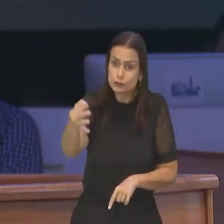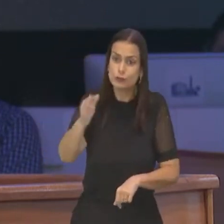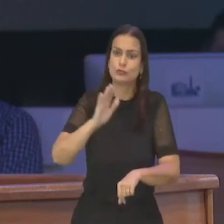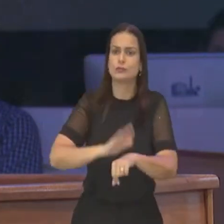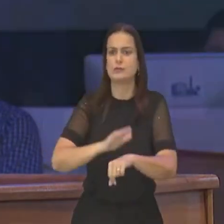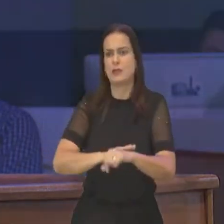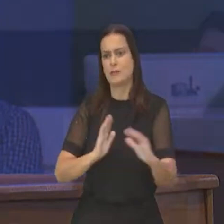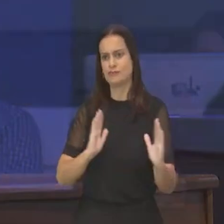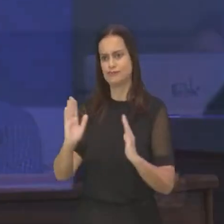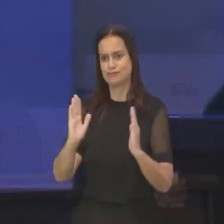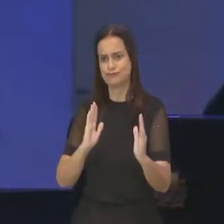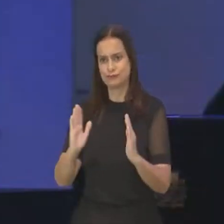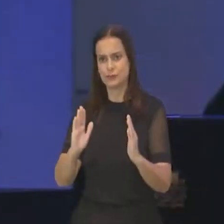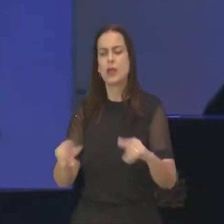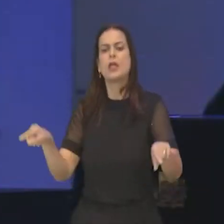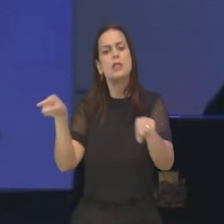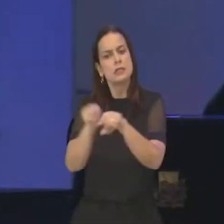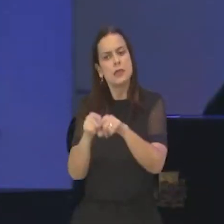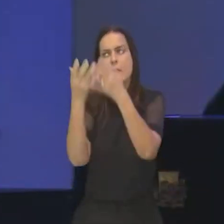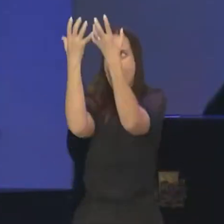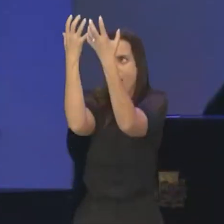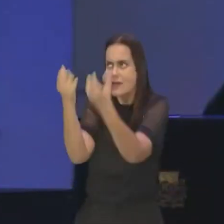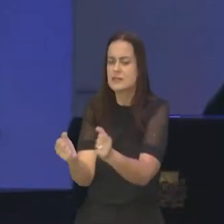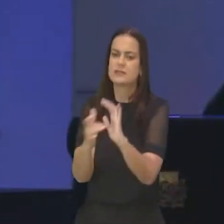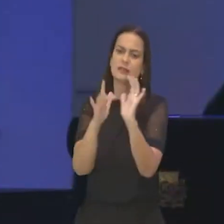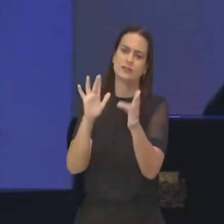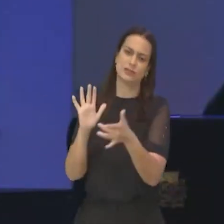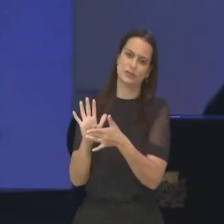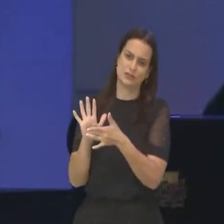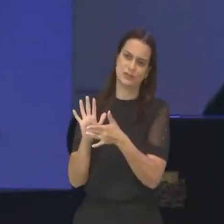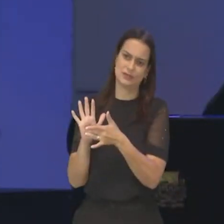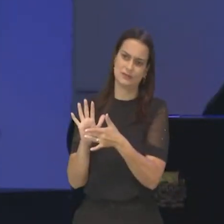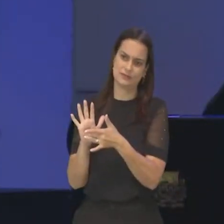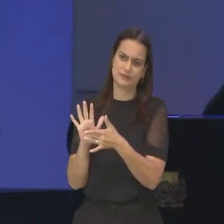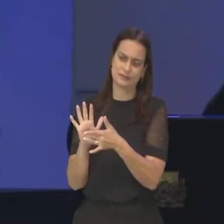futuro render-se a Cristo.